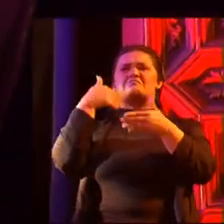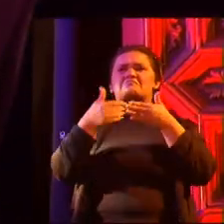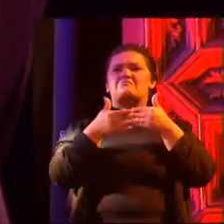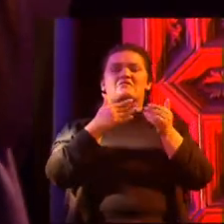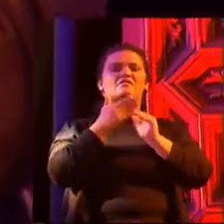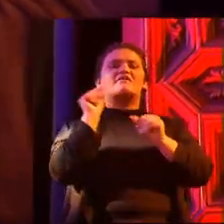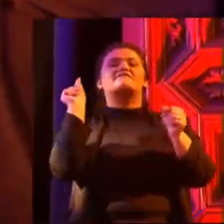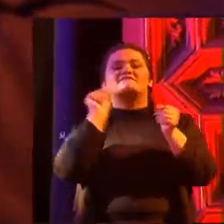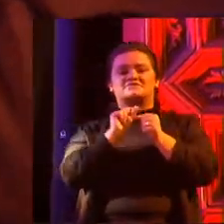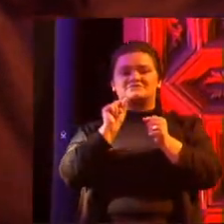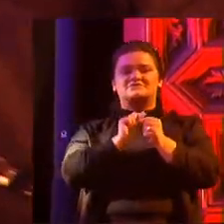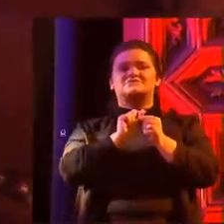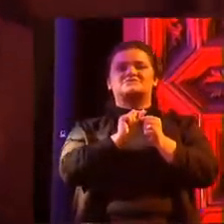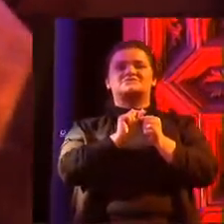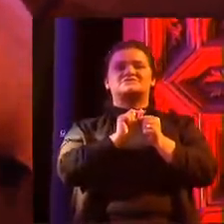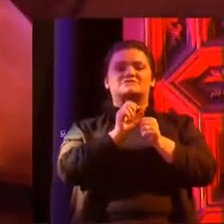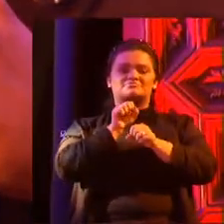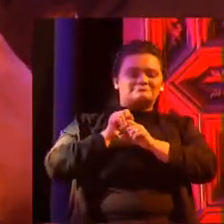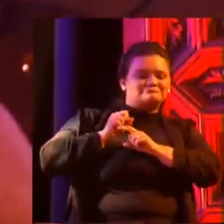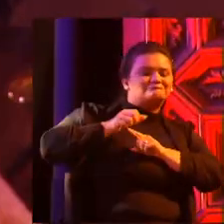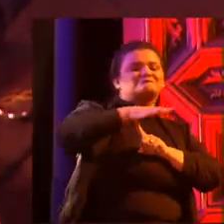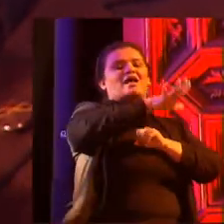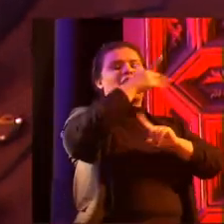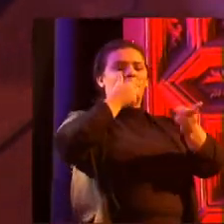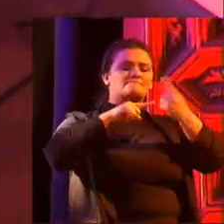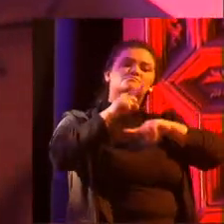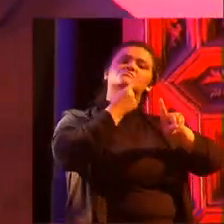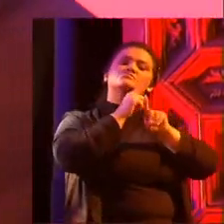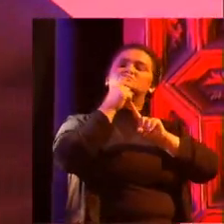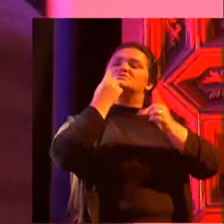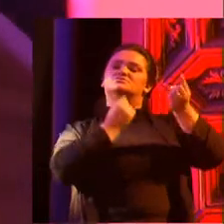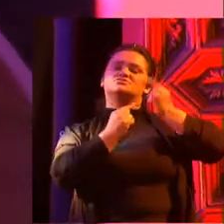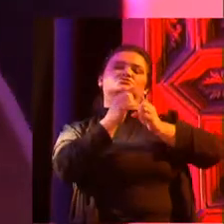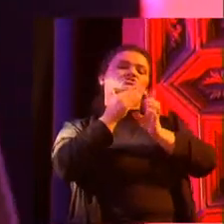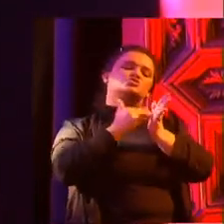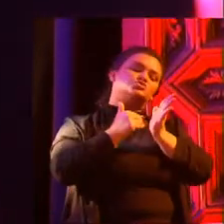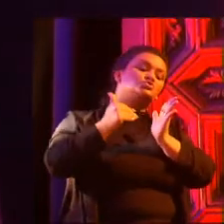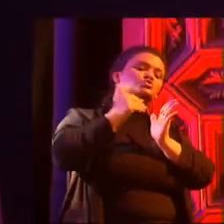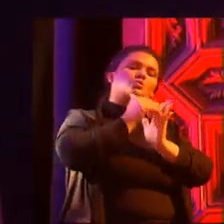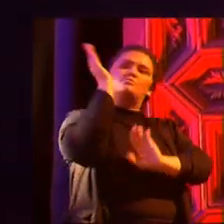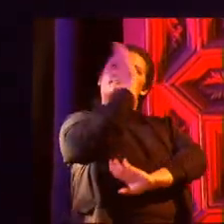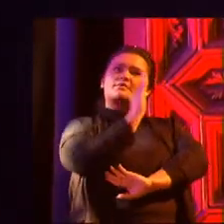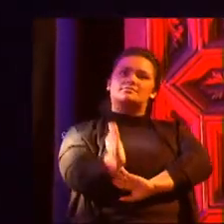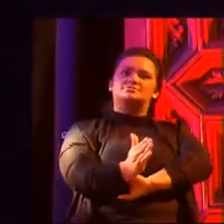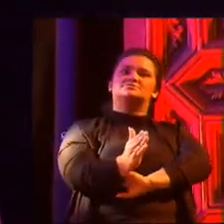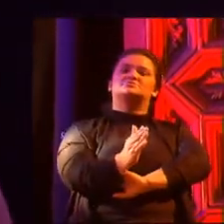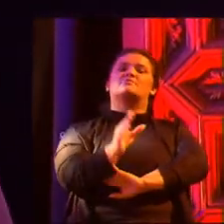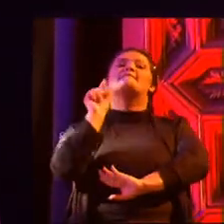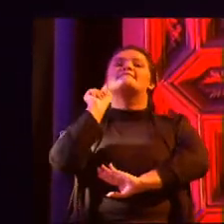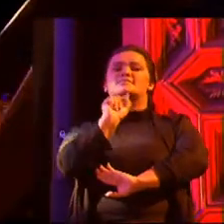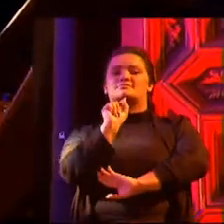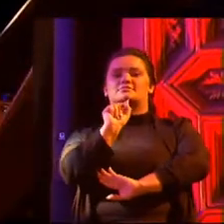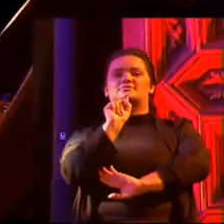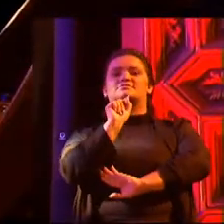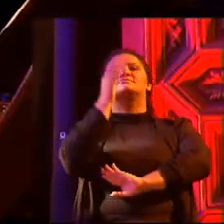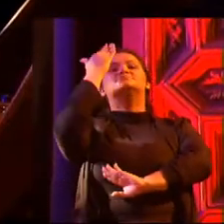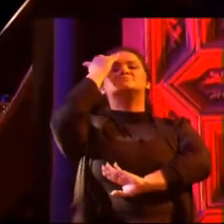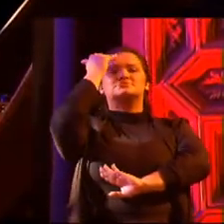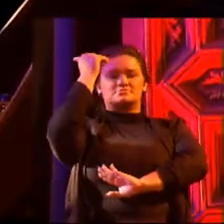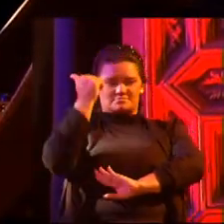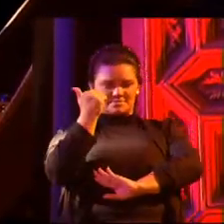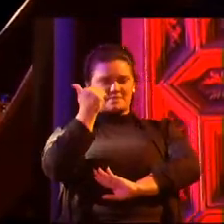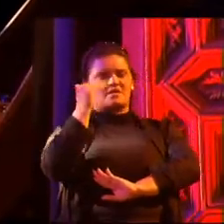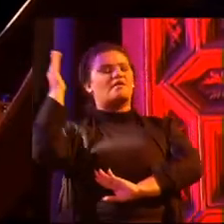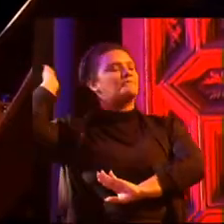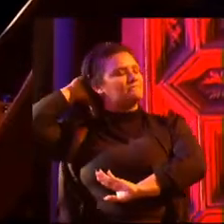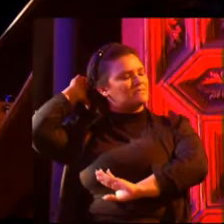faz: propagar a música de concerto para todo o Brasil, para que eles saibam que o